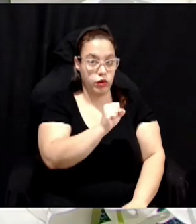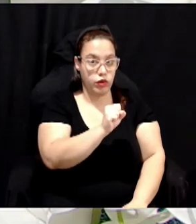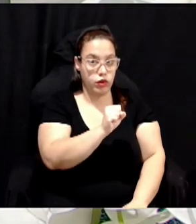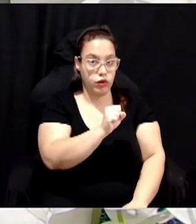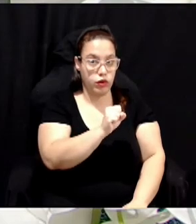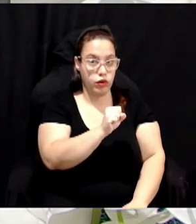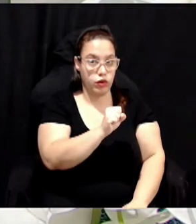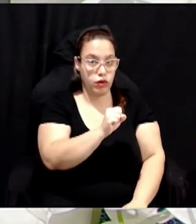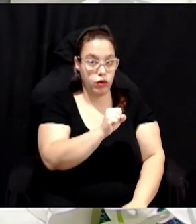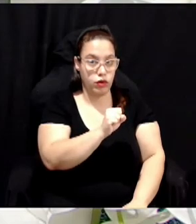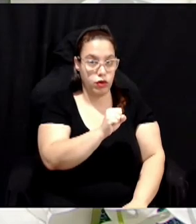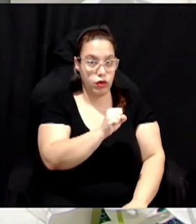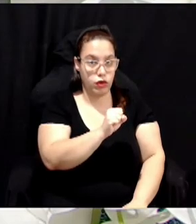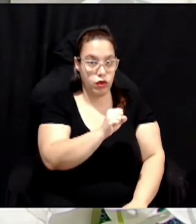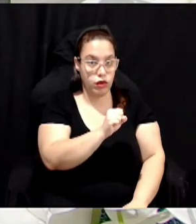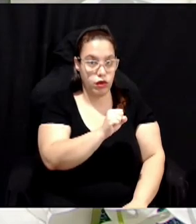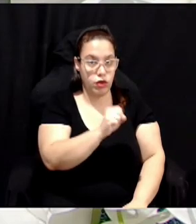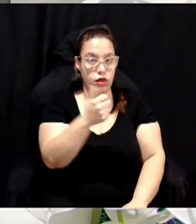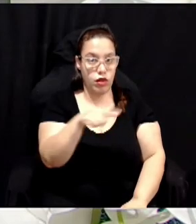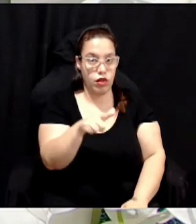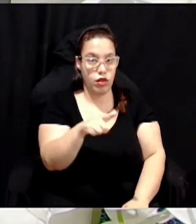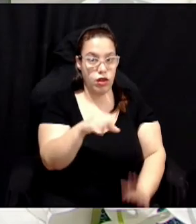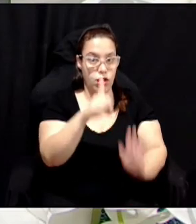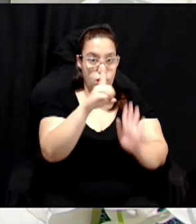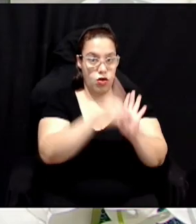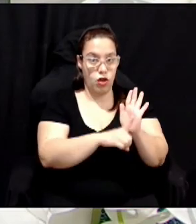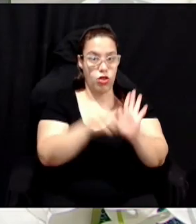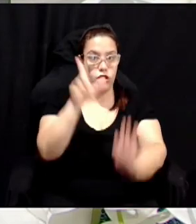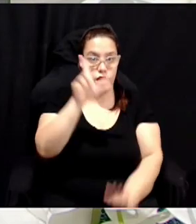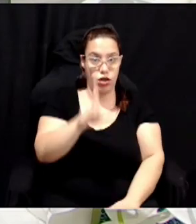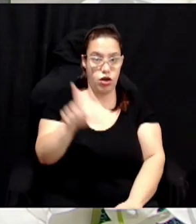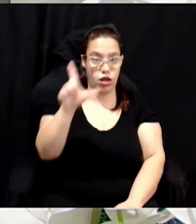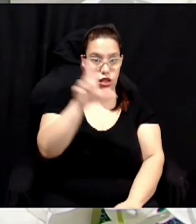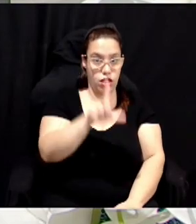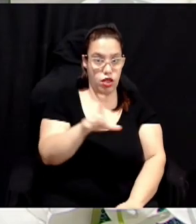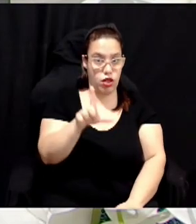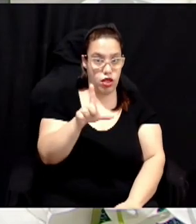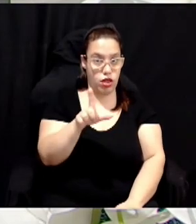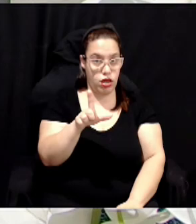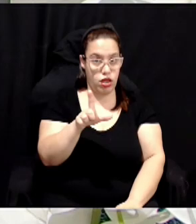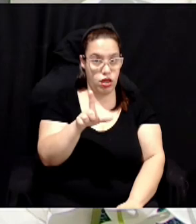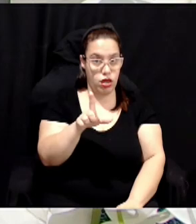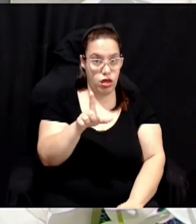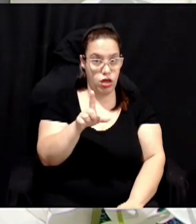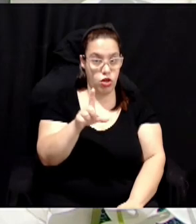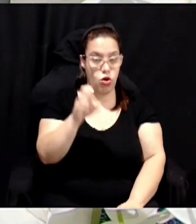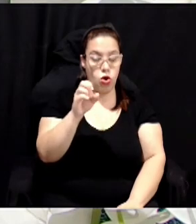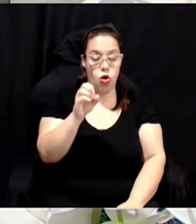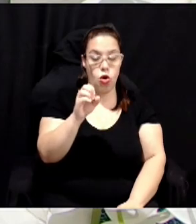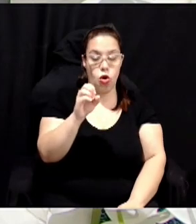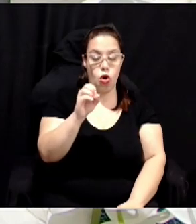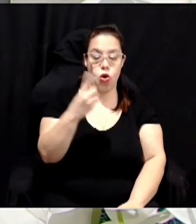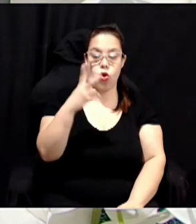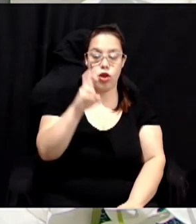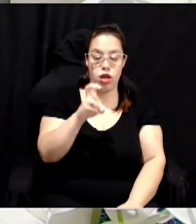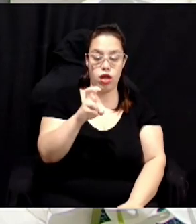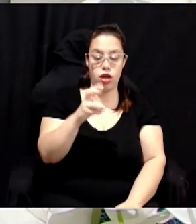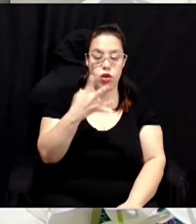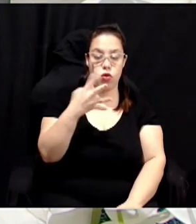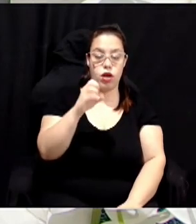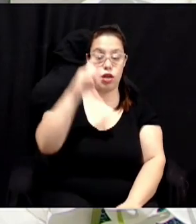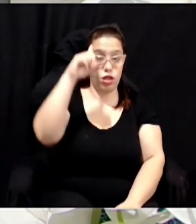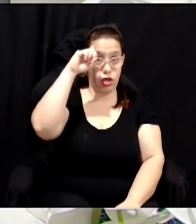pois é, a gente tem de novo aqui o direito à literatura, o 15 e 40 dias, esses